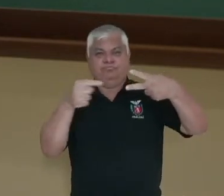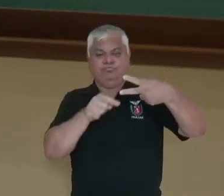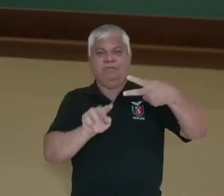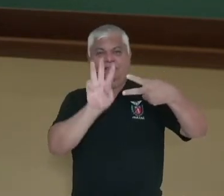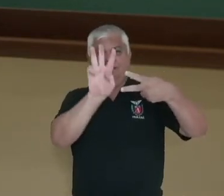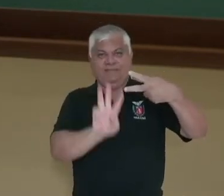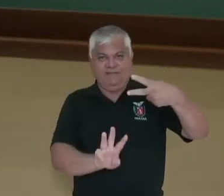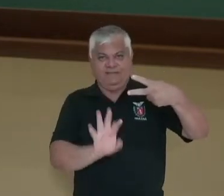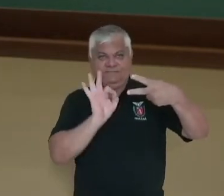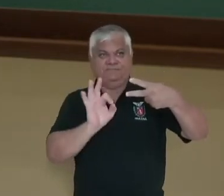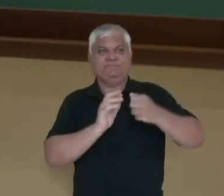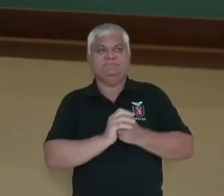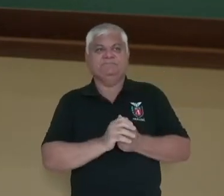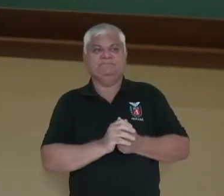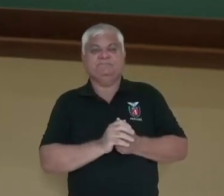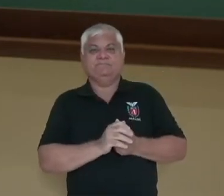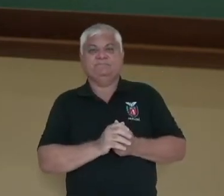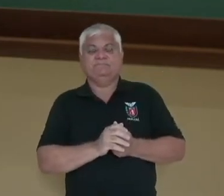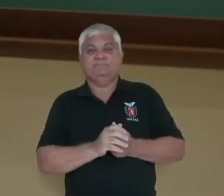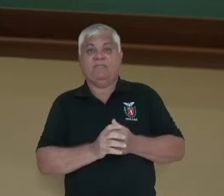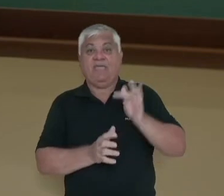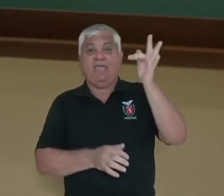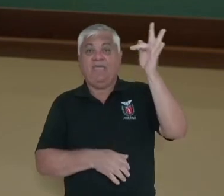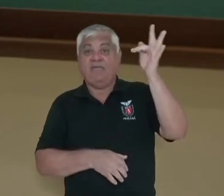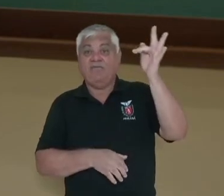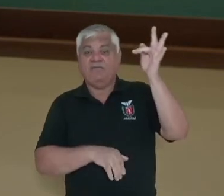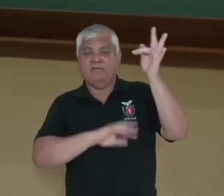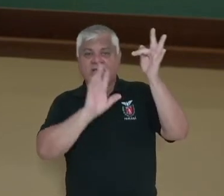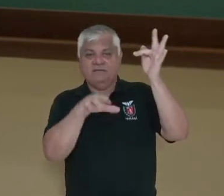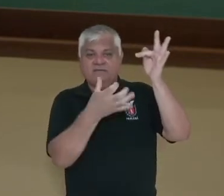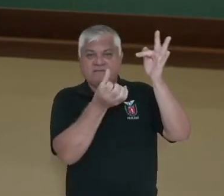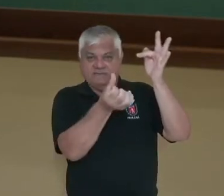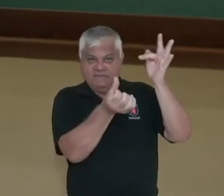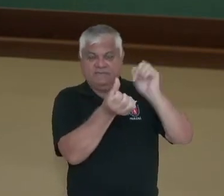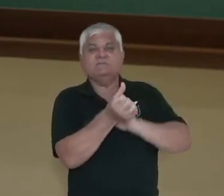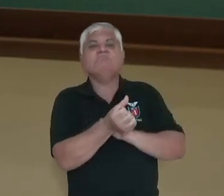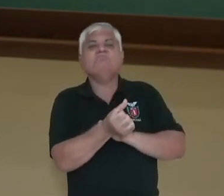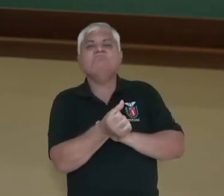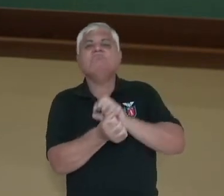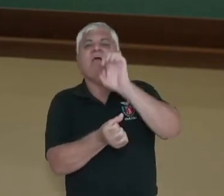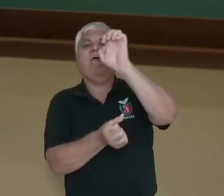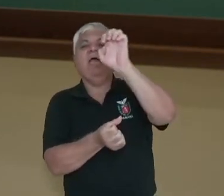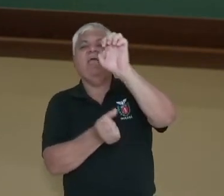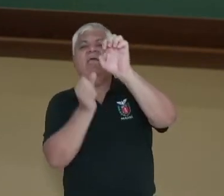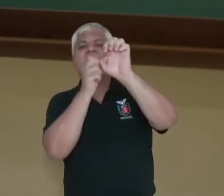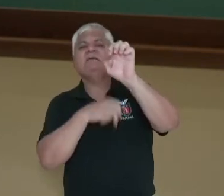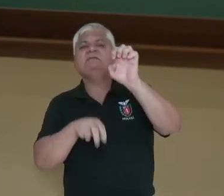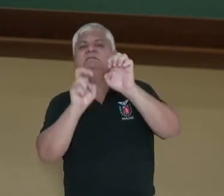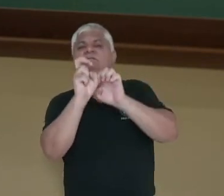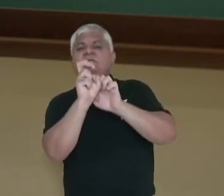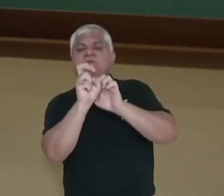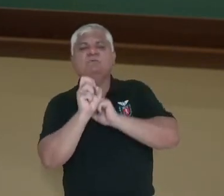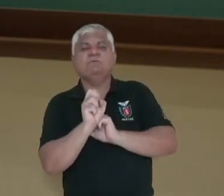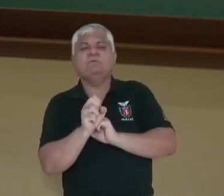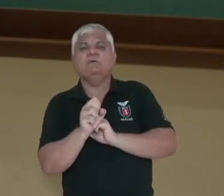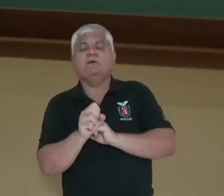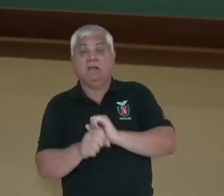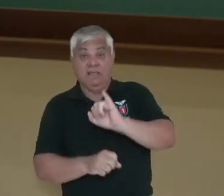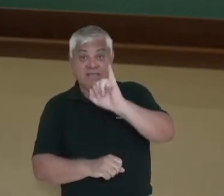E aí eu vou obter, olha só, a letra F, 6, a letra E,